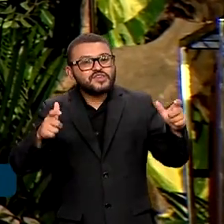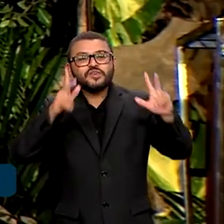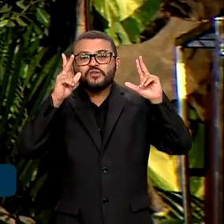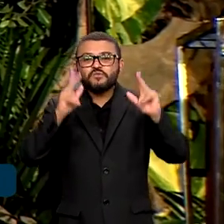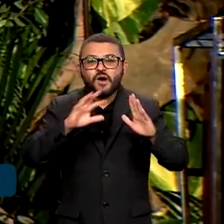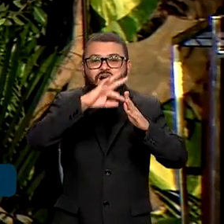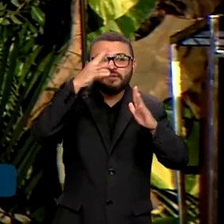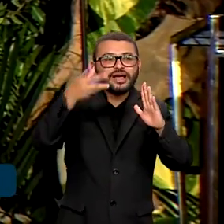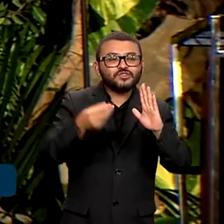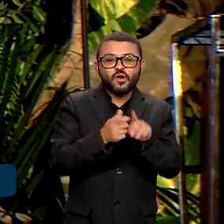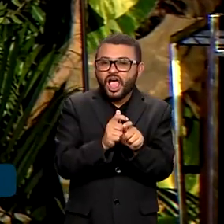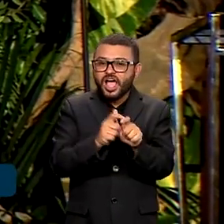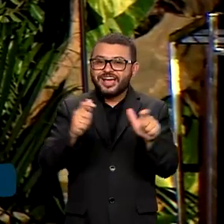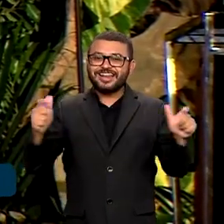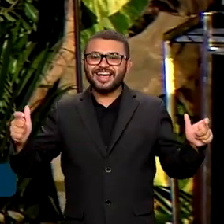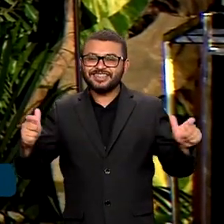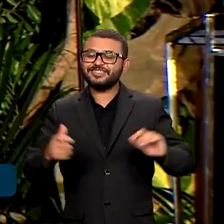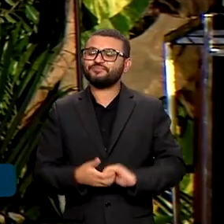Amazônia.